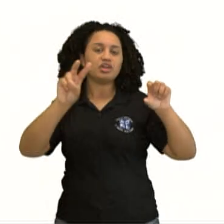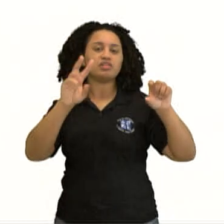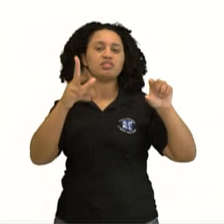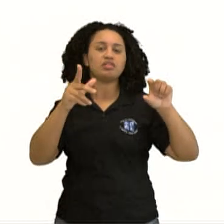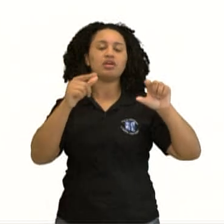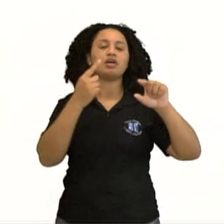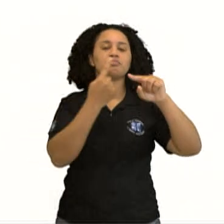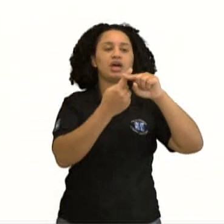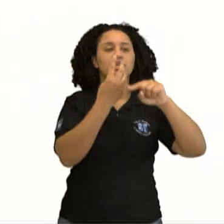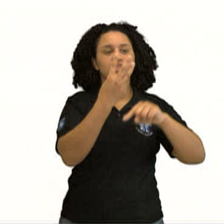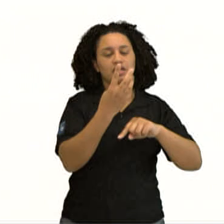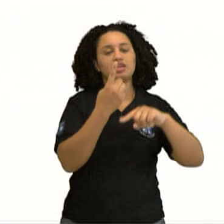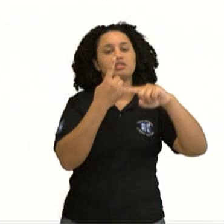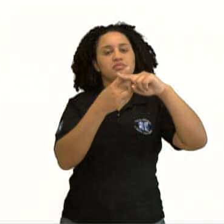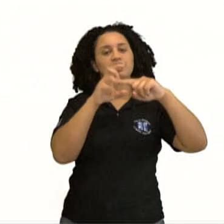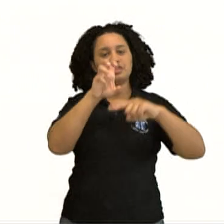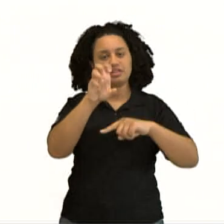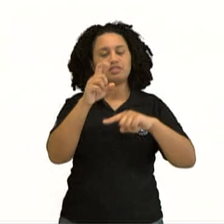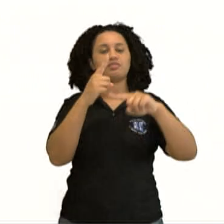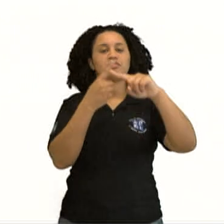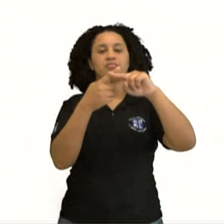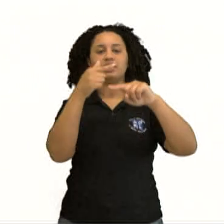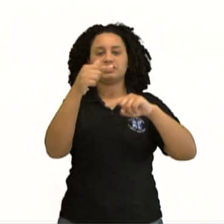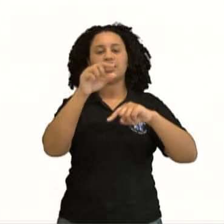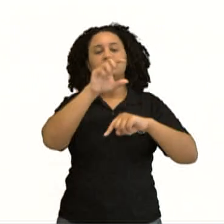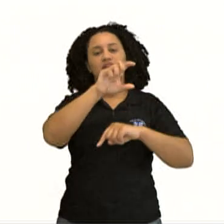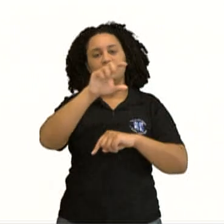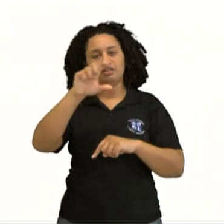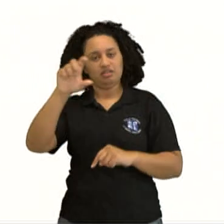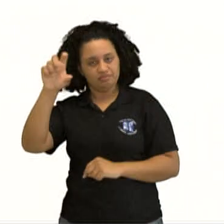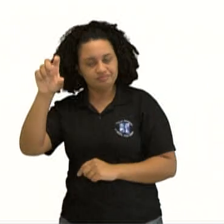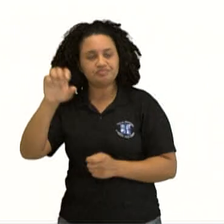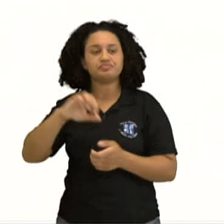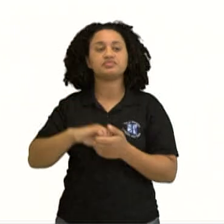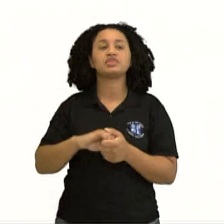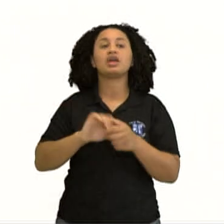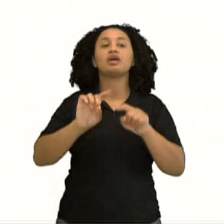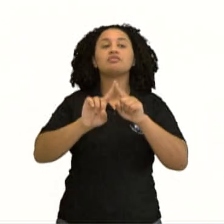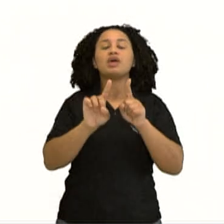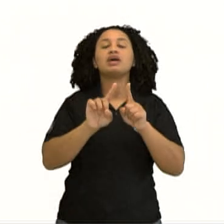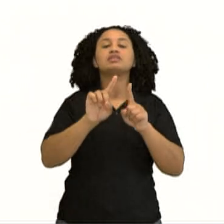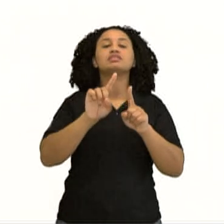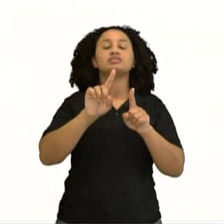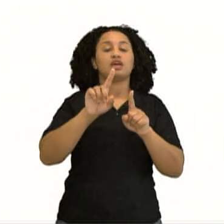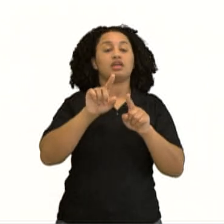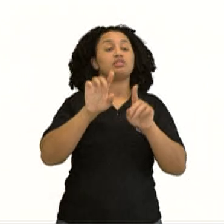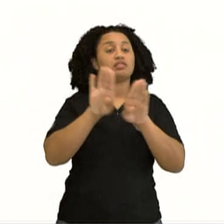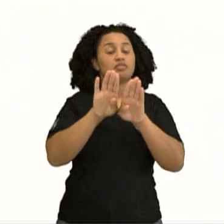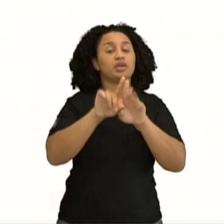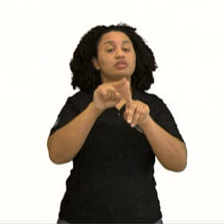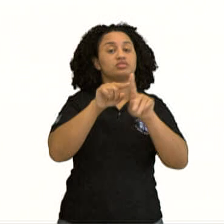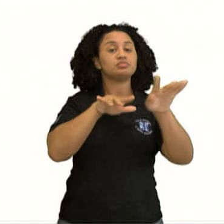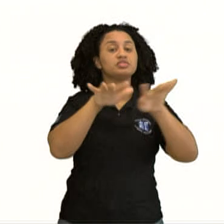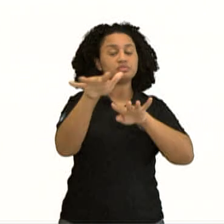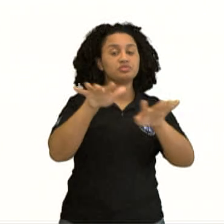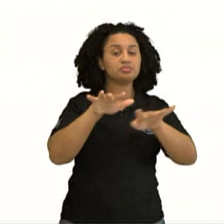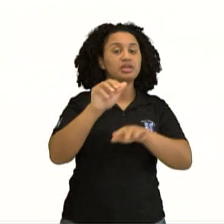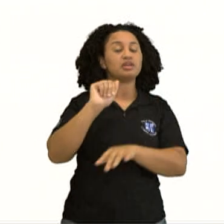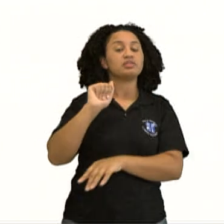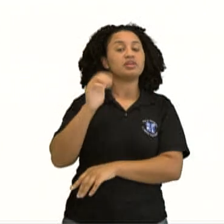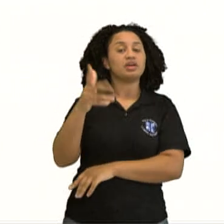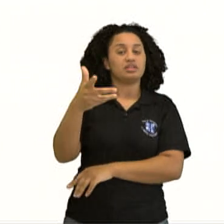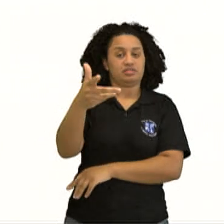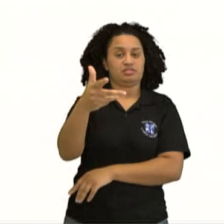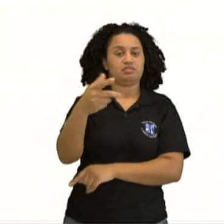3, mais 5, mais 7 metros por segundo. Enquanto que eu posso dizer que o movimento ele é acelerado. Por quê?